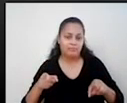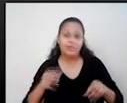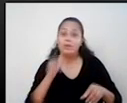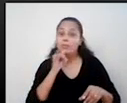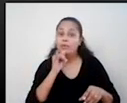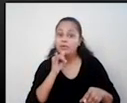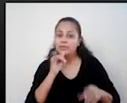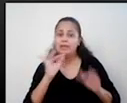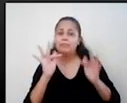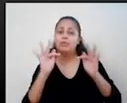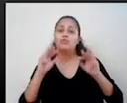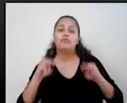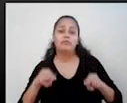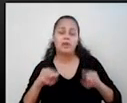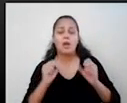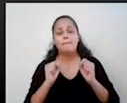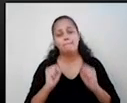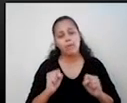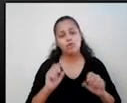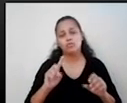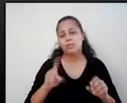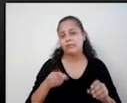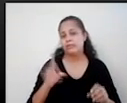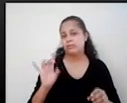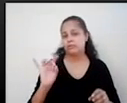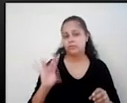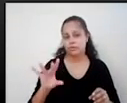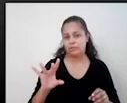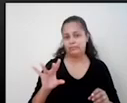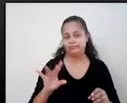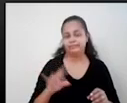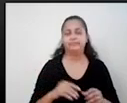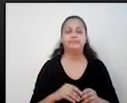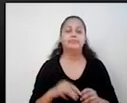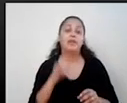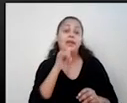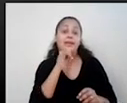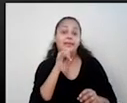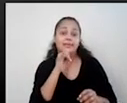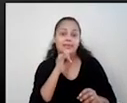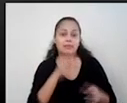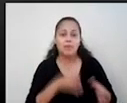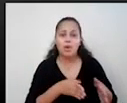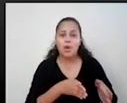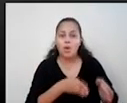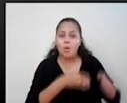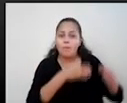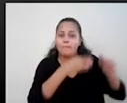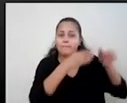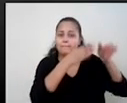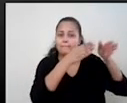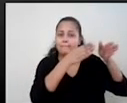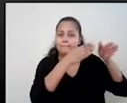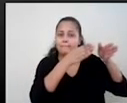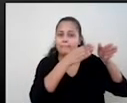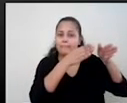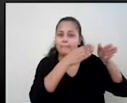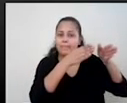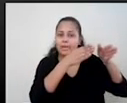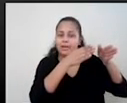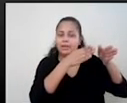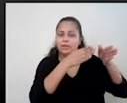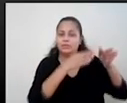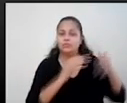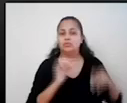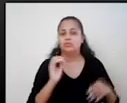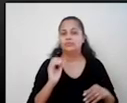ter uma vírgula só, tá? Outro tipo de pontuação. Observe essa segunda frase. O prédio imponente, uma joia da